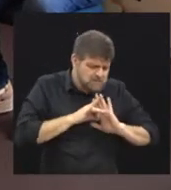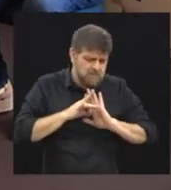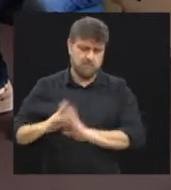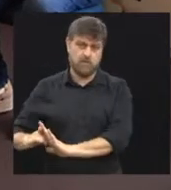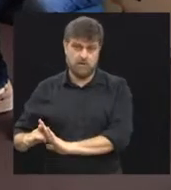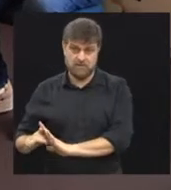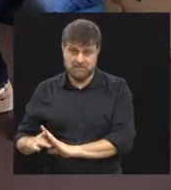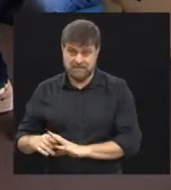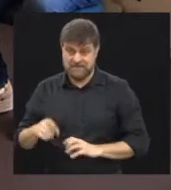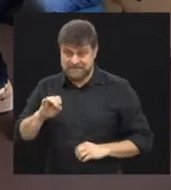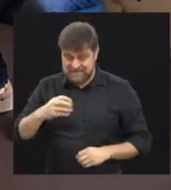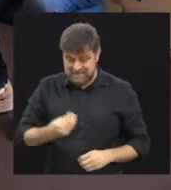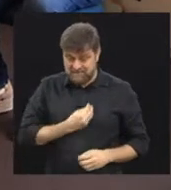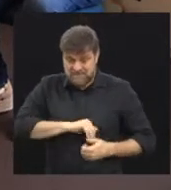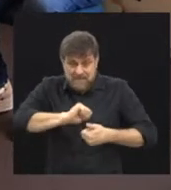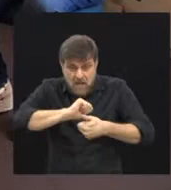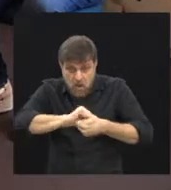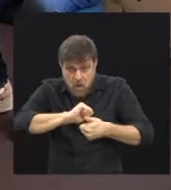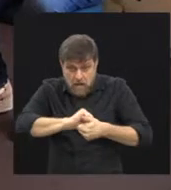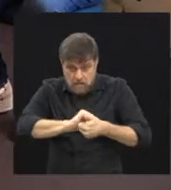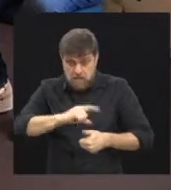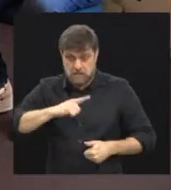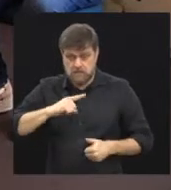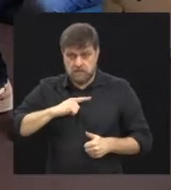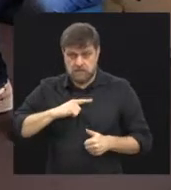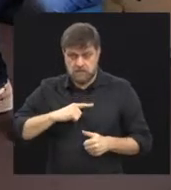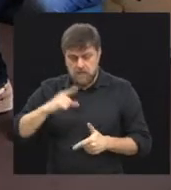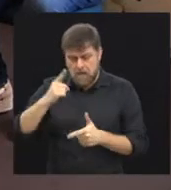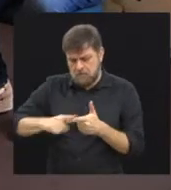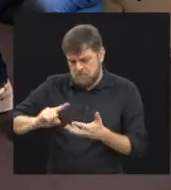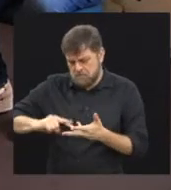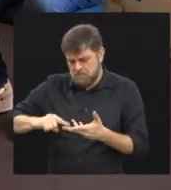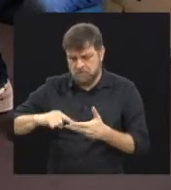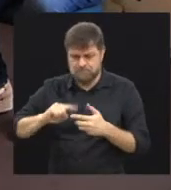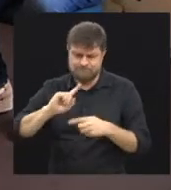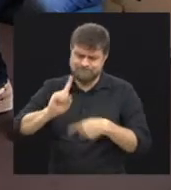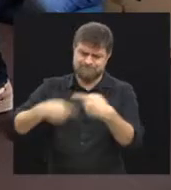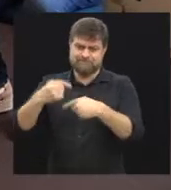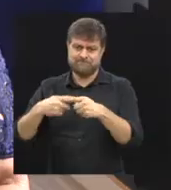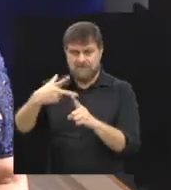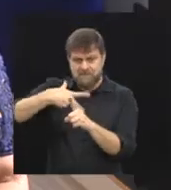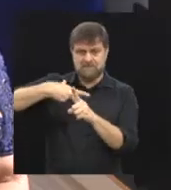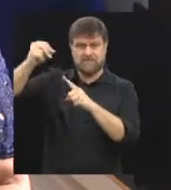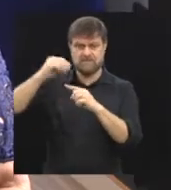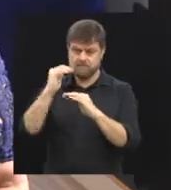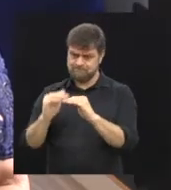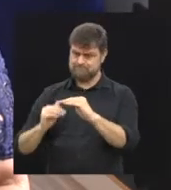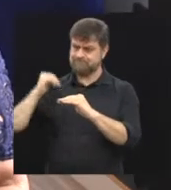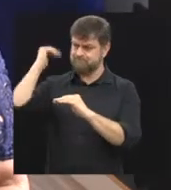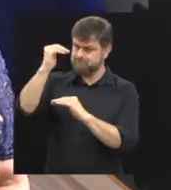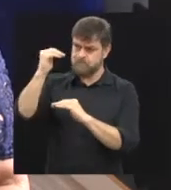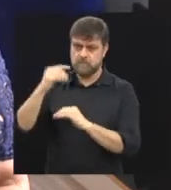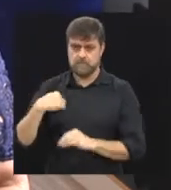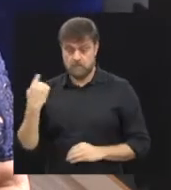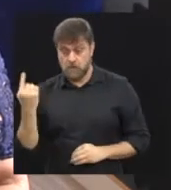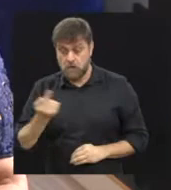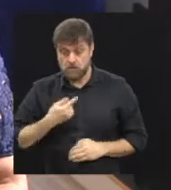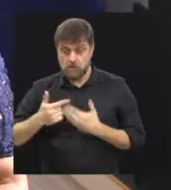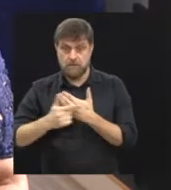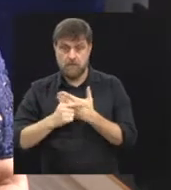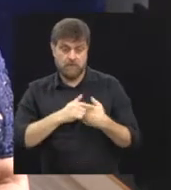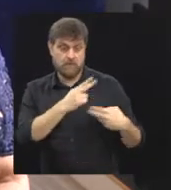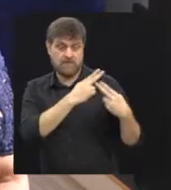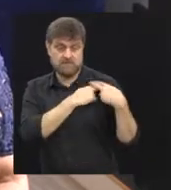se ele tiver uma qualidade de vida, ele vai superar todos os seus obstáculos na sociedade. E é esse o nosso papel, de estar ajudando